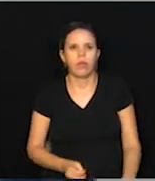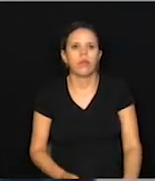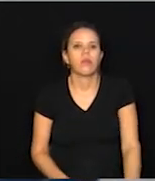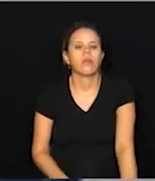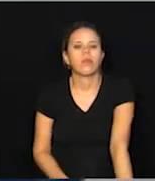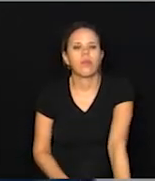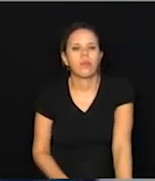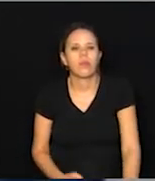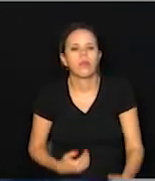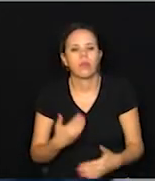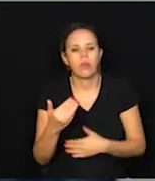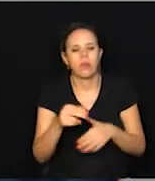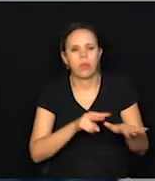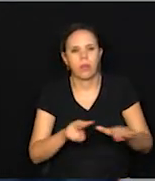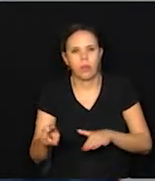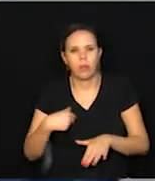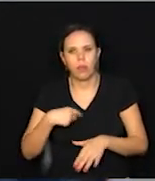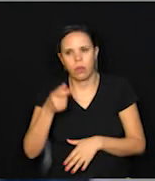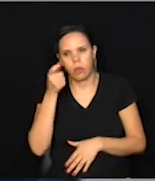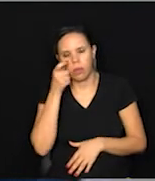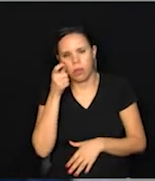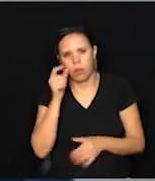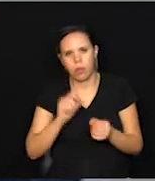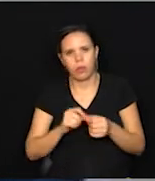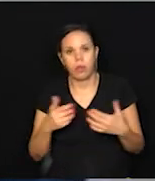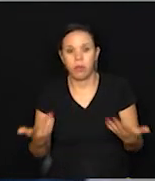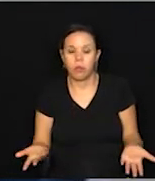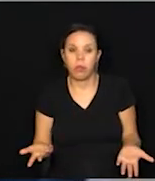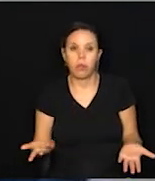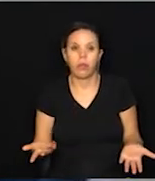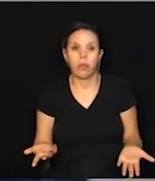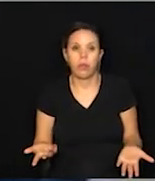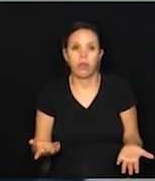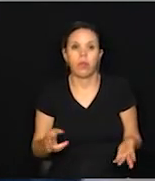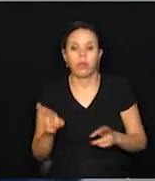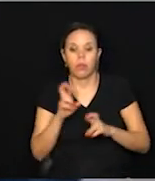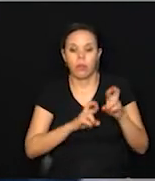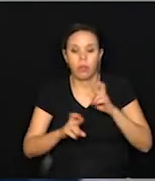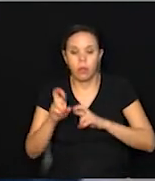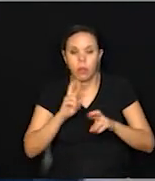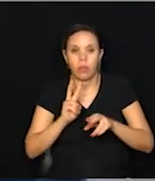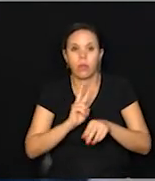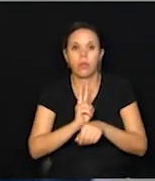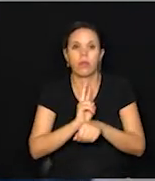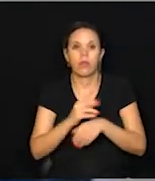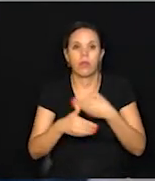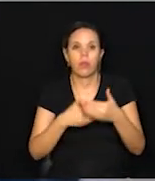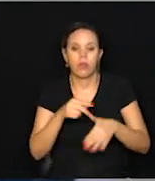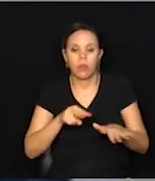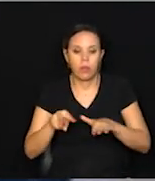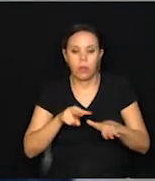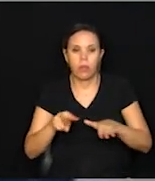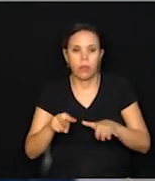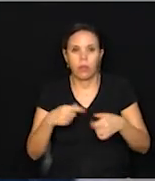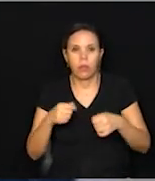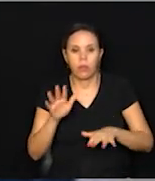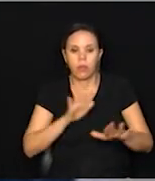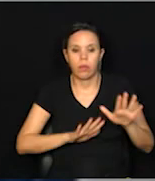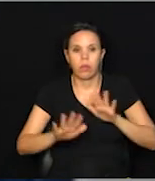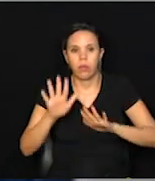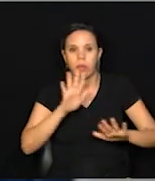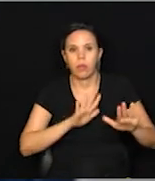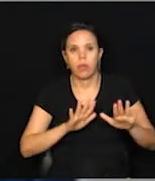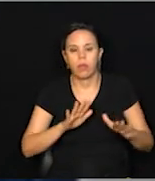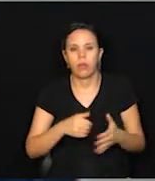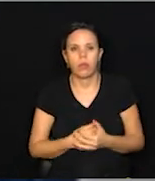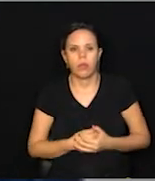Nas próximas semanas, o que nós vamos fazer? Sinceramente, nós temos que monitorar semana a semana. A gente precisa tomar o cuidado de não cair